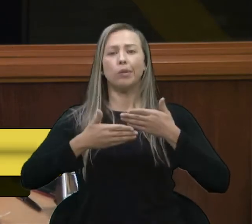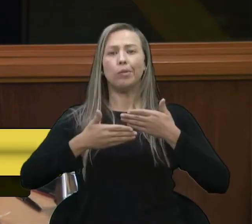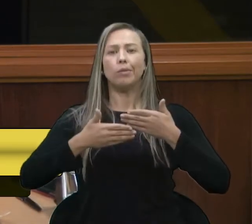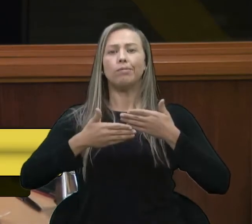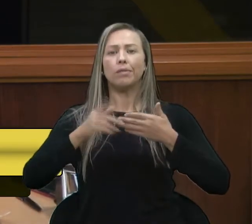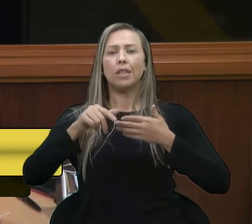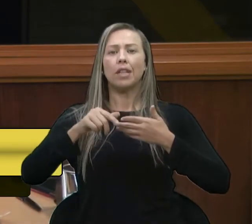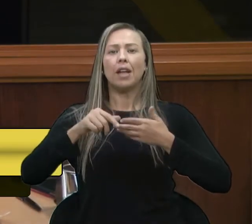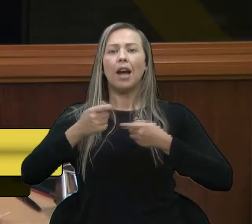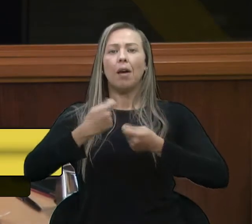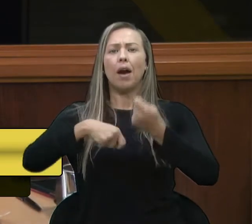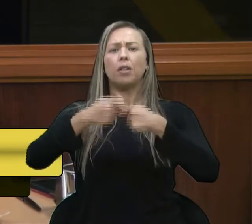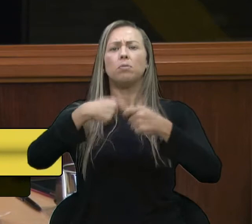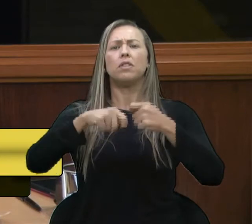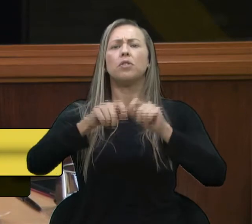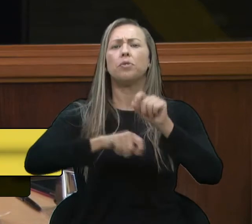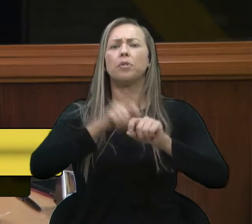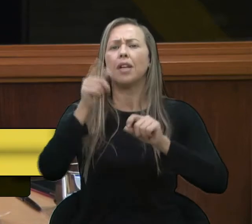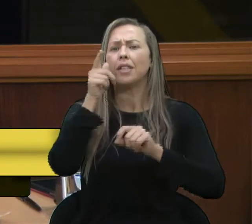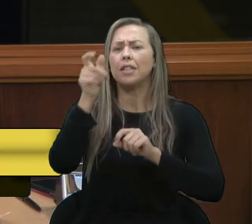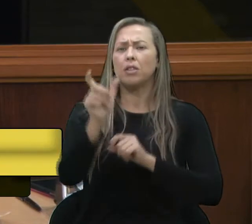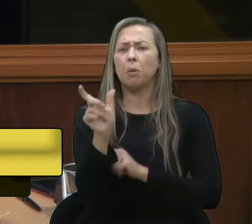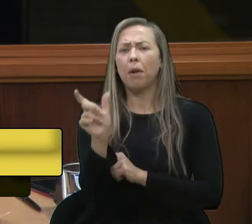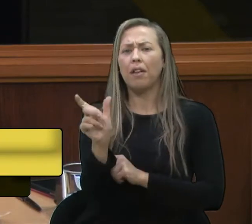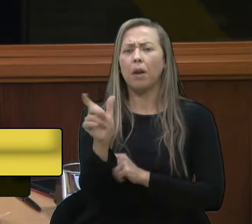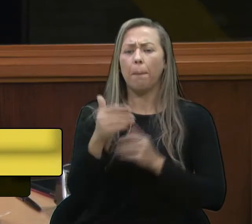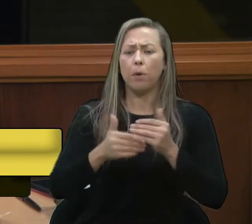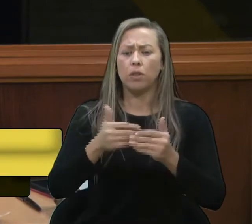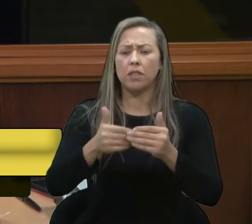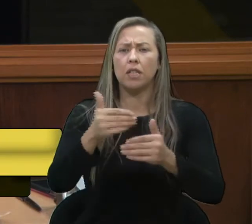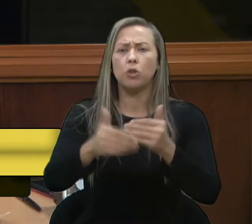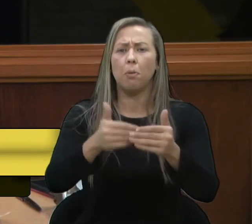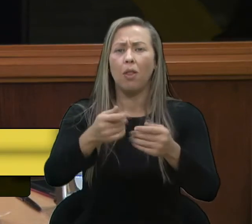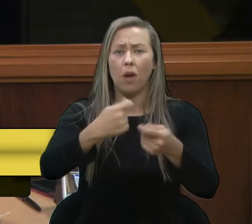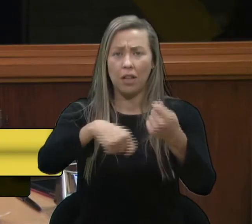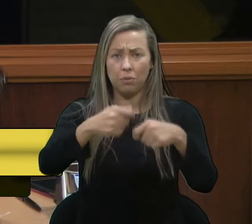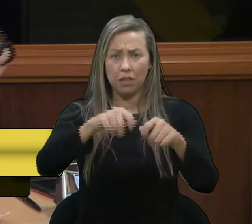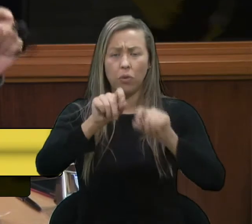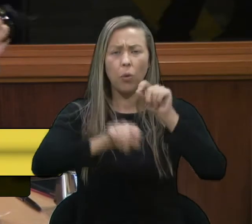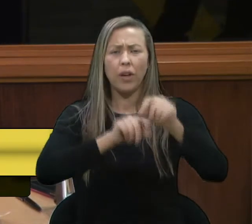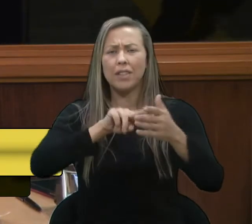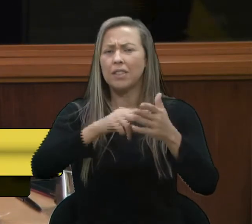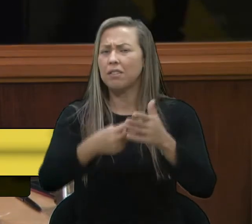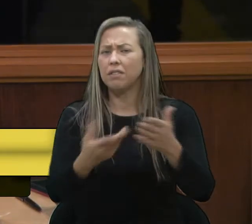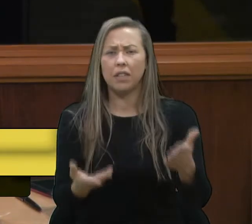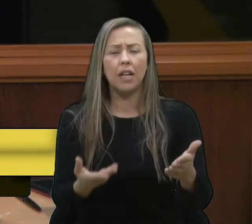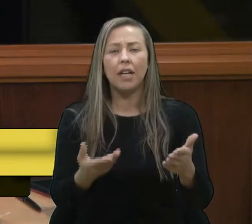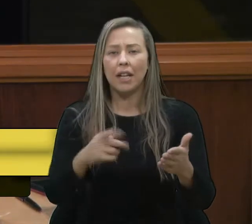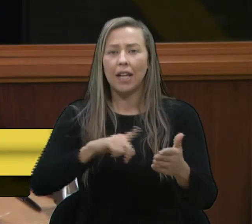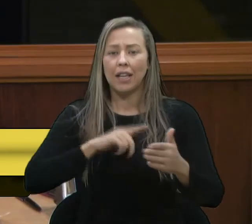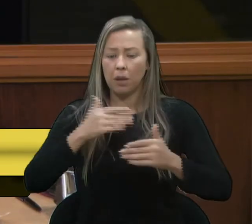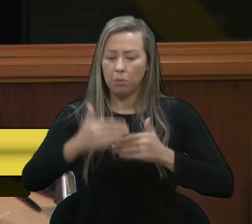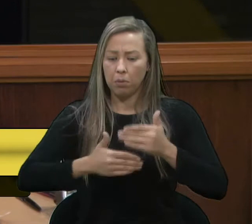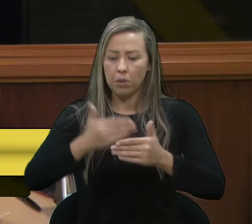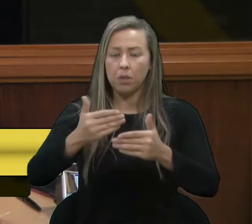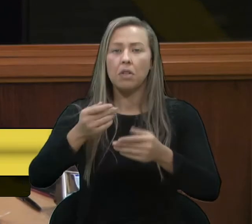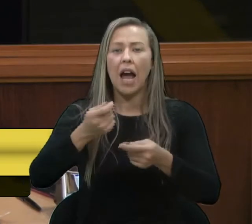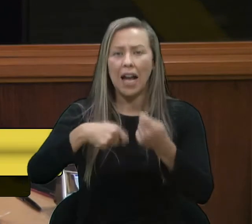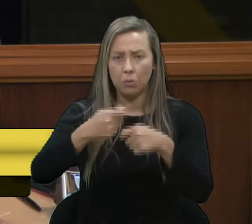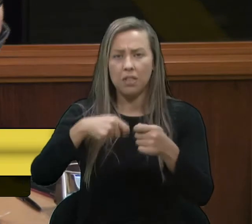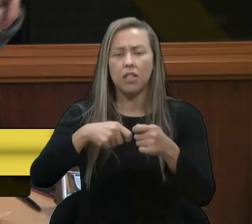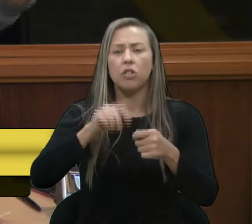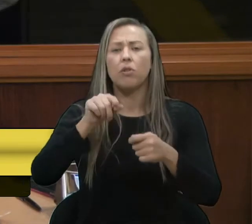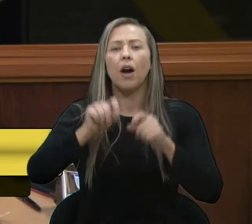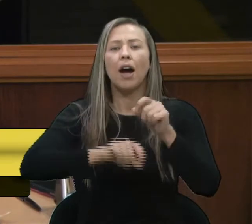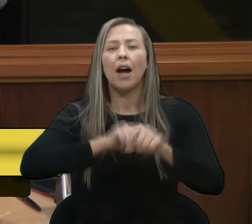Procedimento administrativo, que interessante essa palavra, né? Eu acho que enquanto existe esse procedimento administrativo, a pessoa